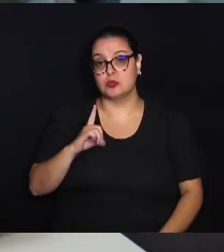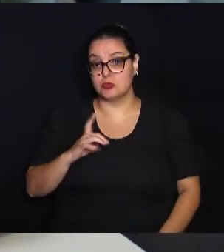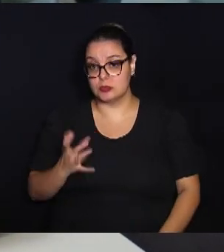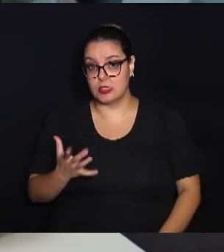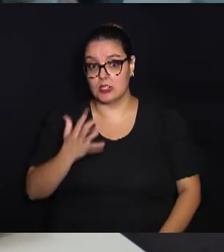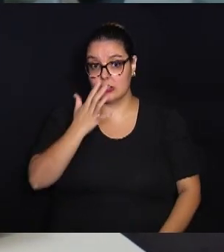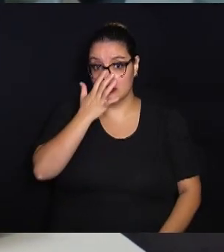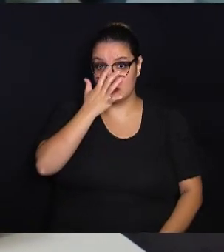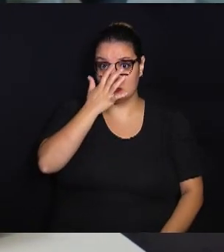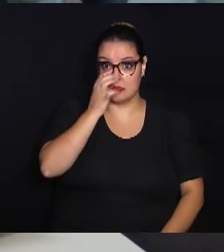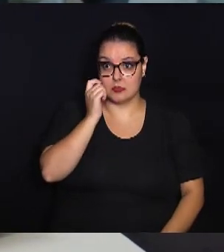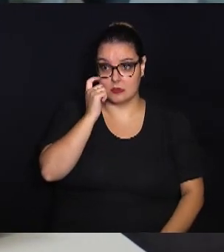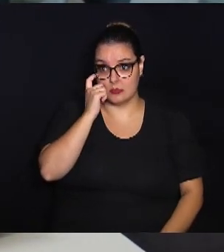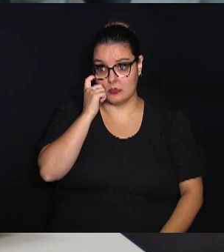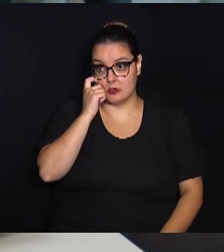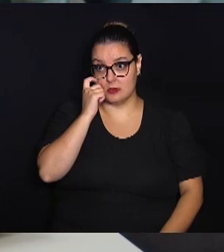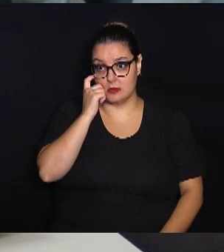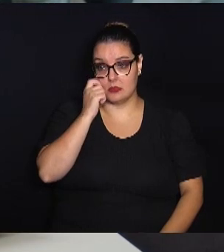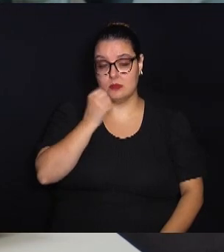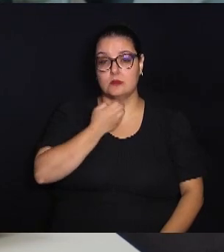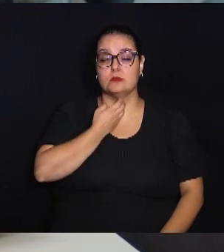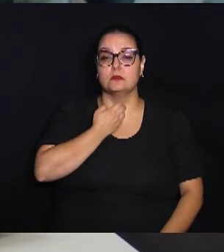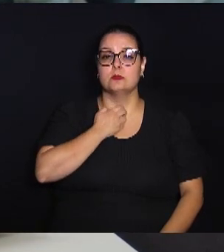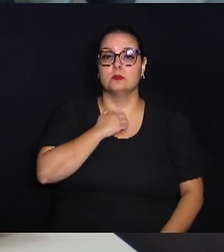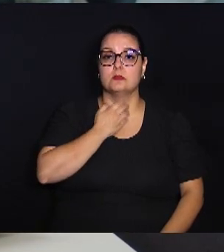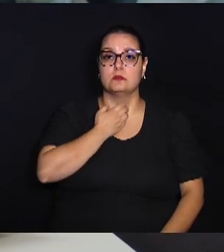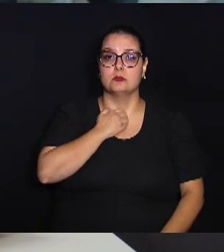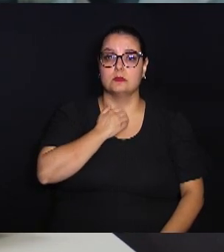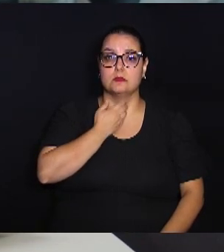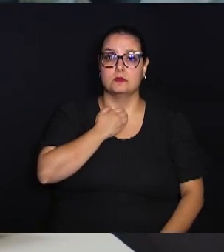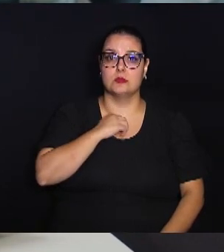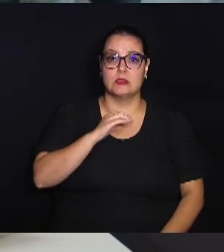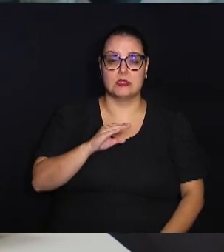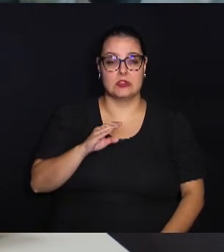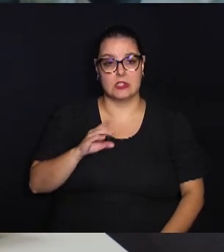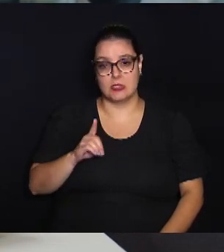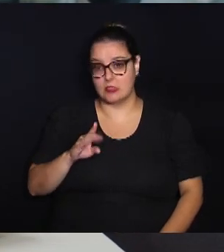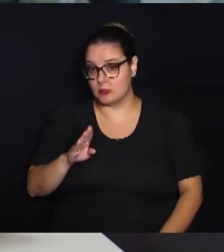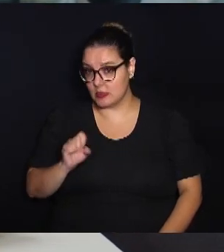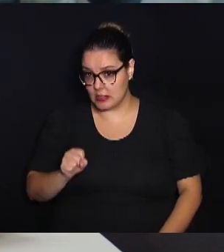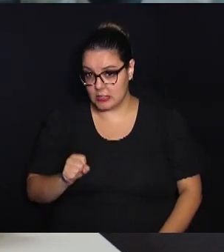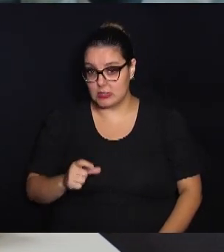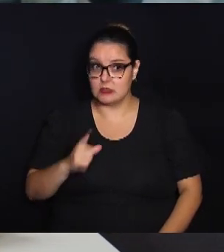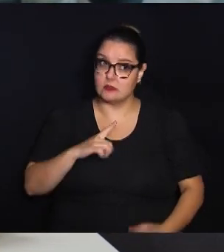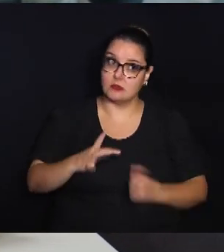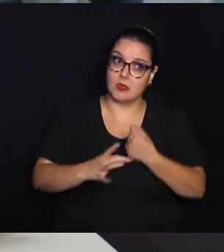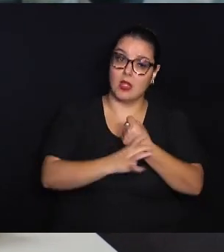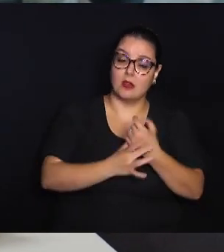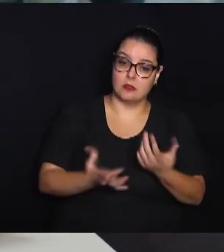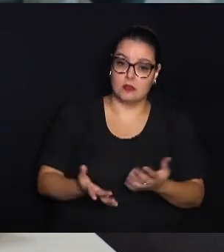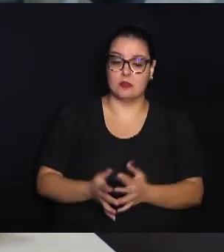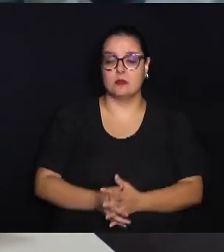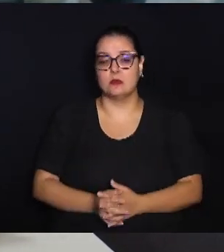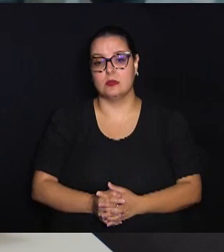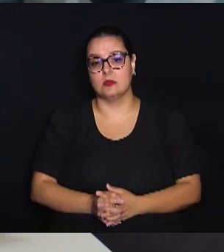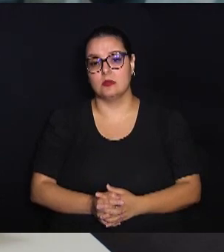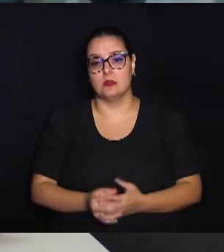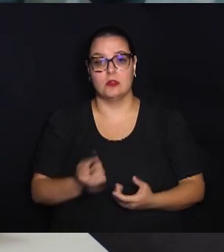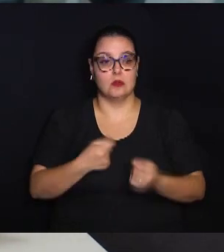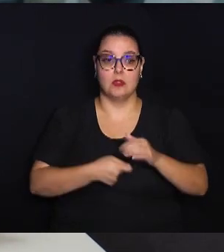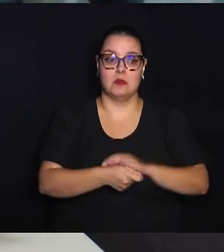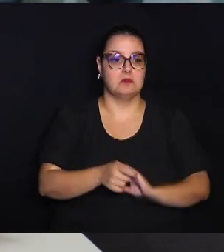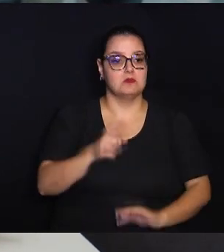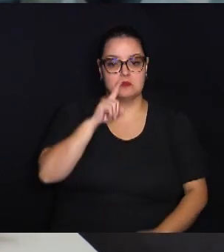fundos têm os títulos do Tesouro, CDBs, tem uma segurança também, não é